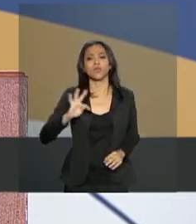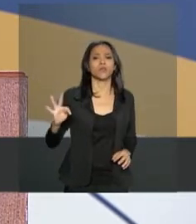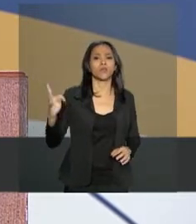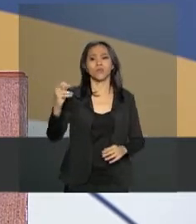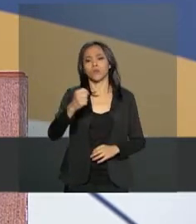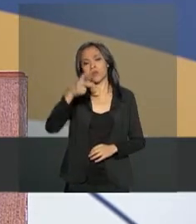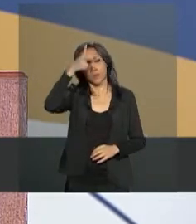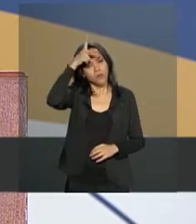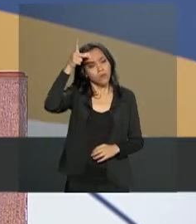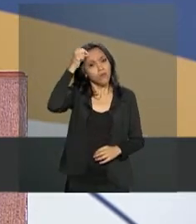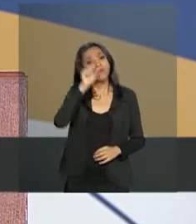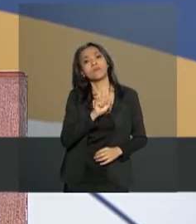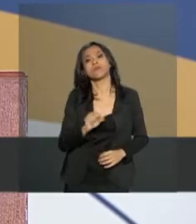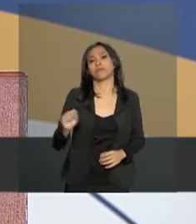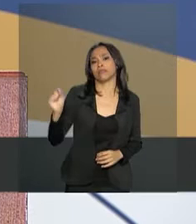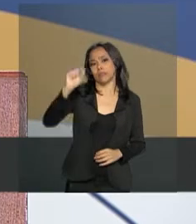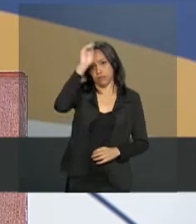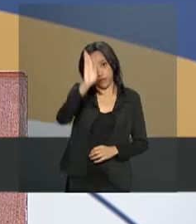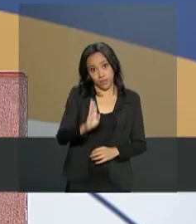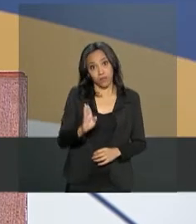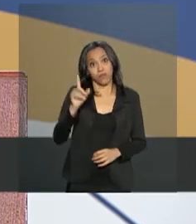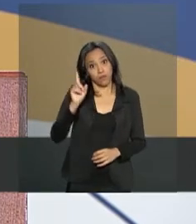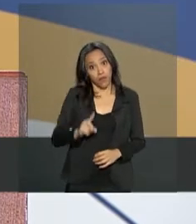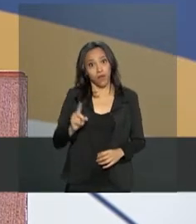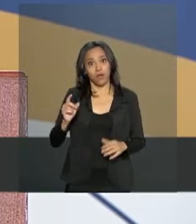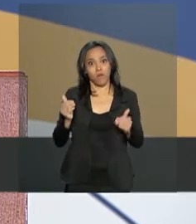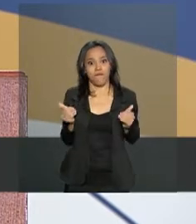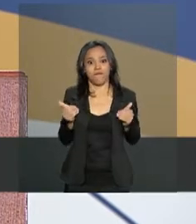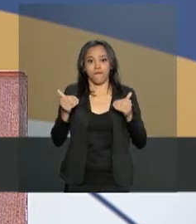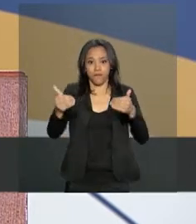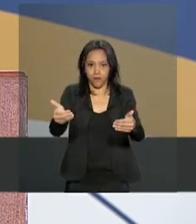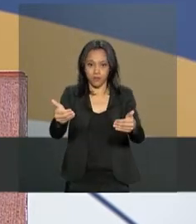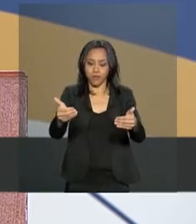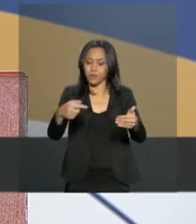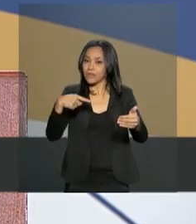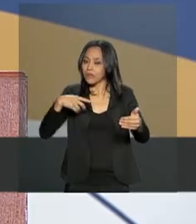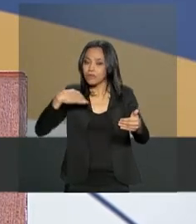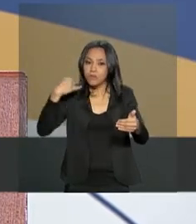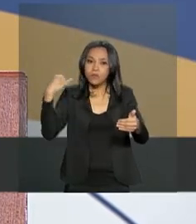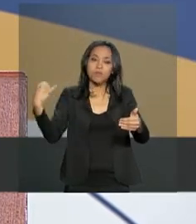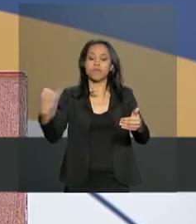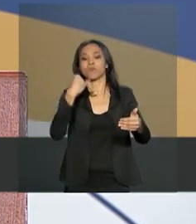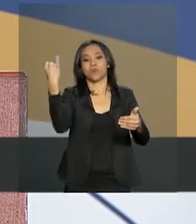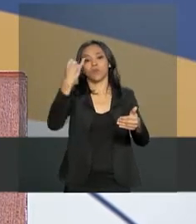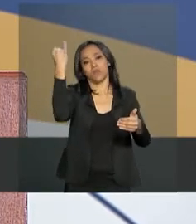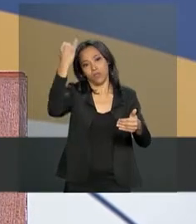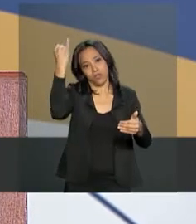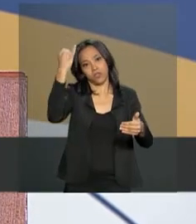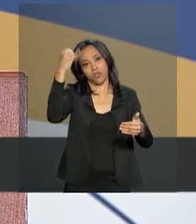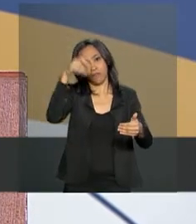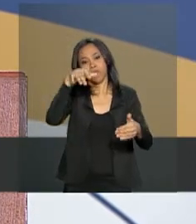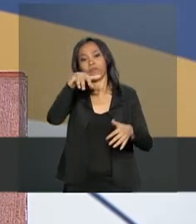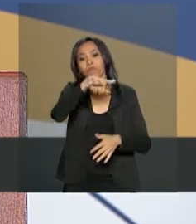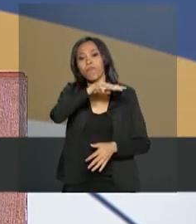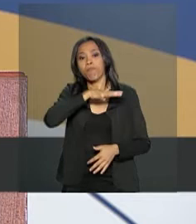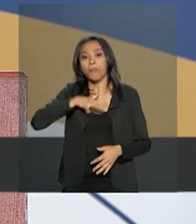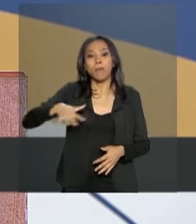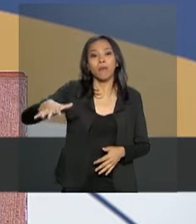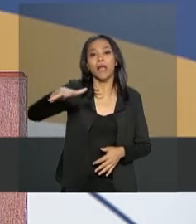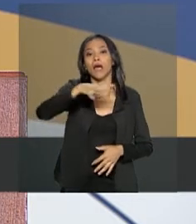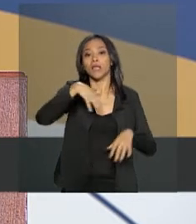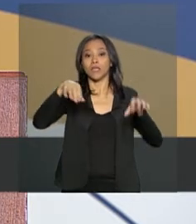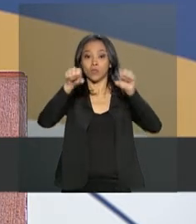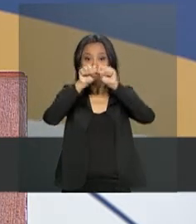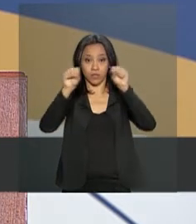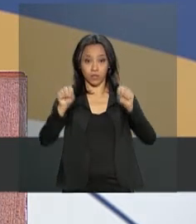brasileiros portanto um avanço da maior importância para esse sistema único da